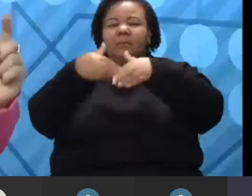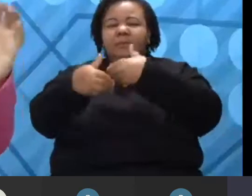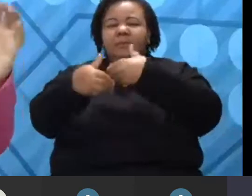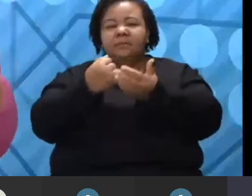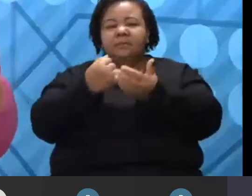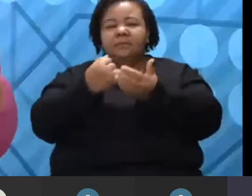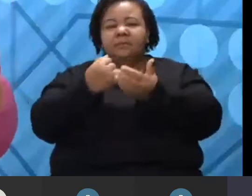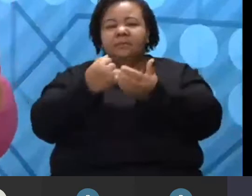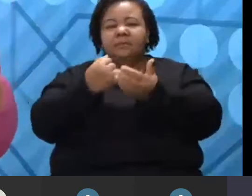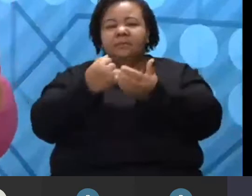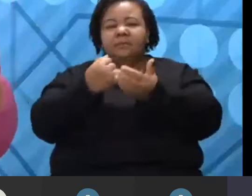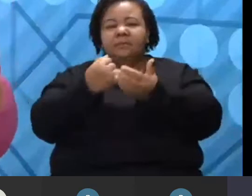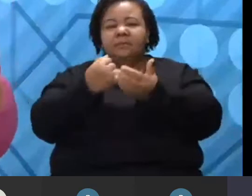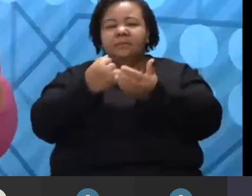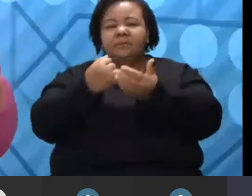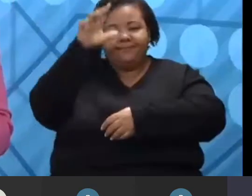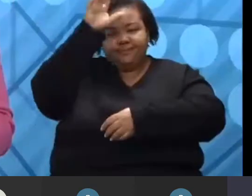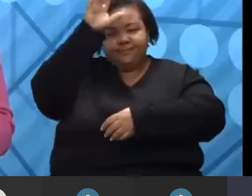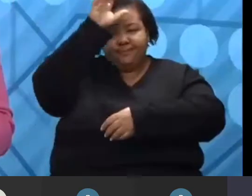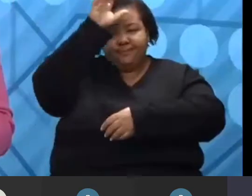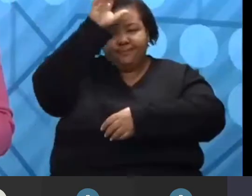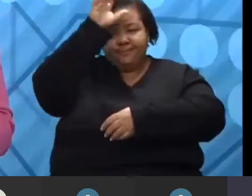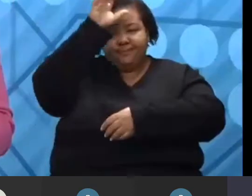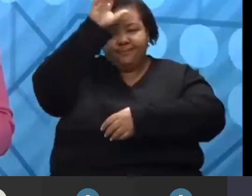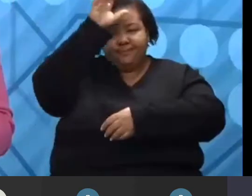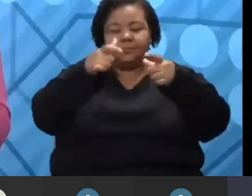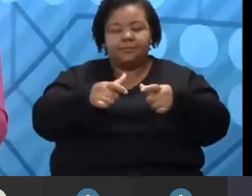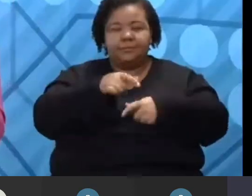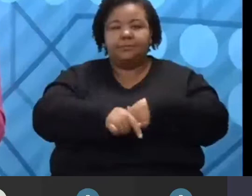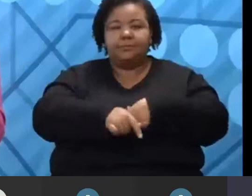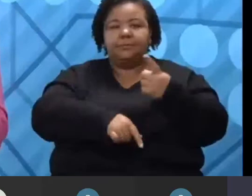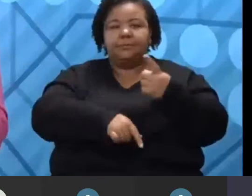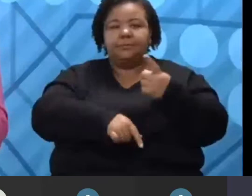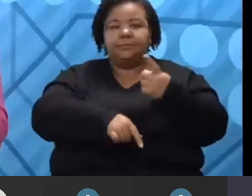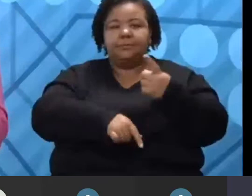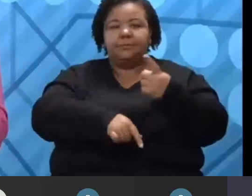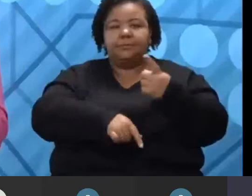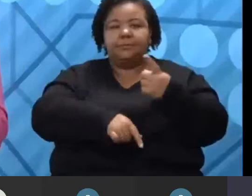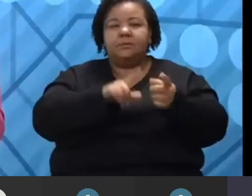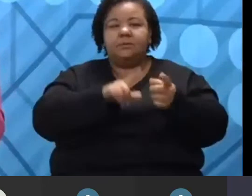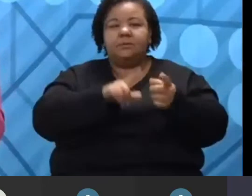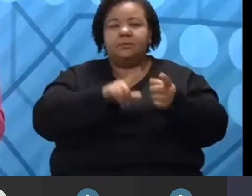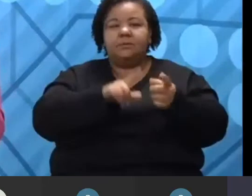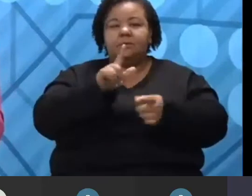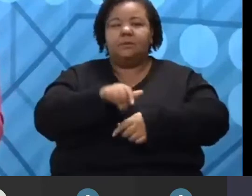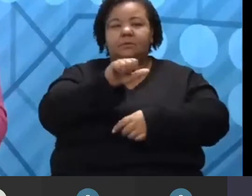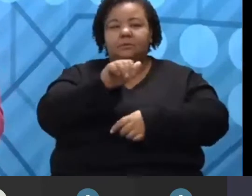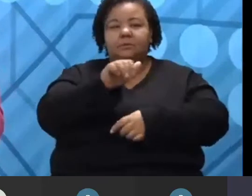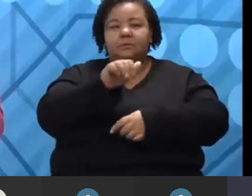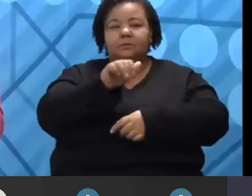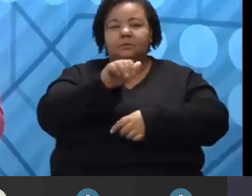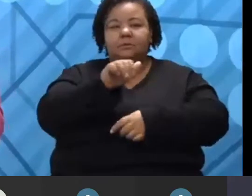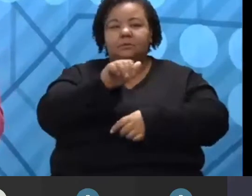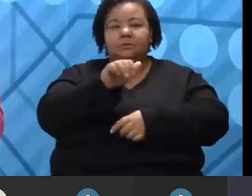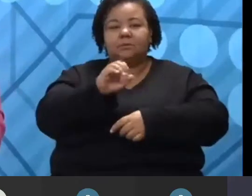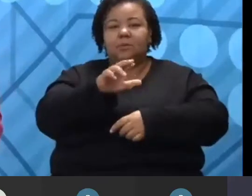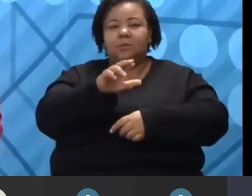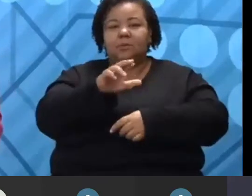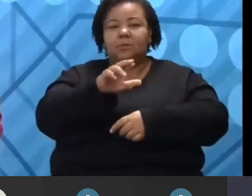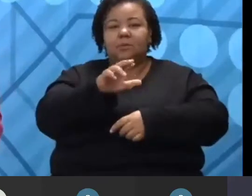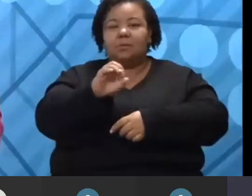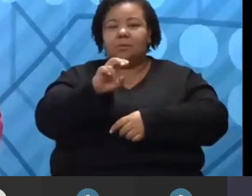1, no qual você aprendeu o preparo do meio de cultura. Esse foi do meio saburô. O agar saburô é um meio específico para cultivo